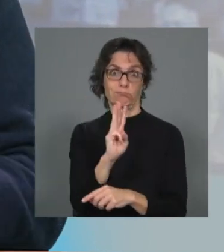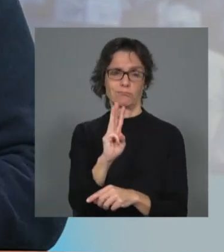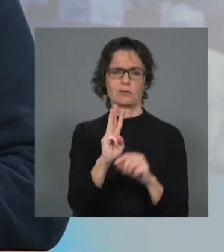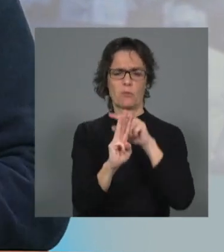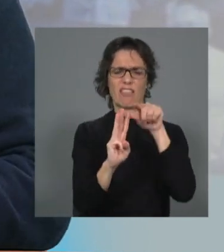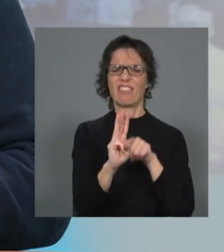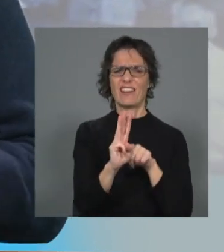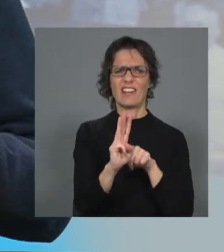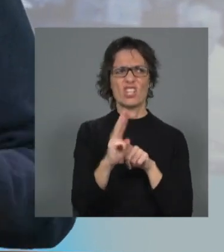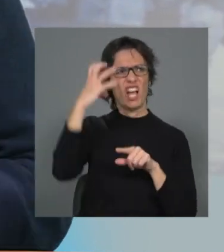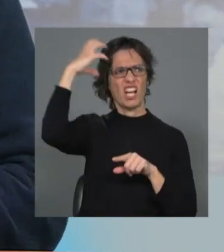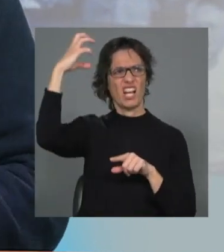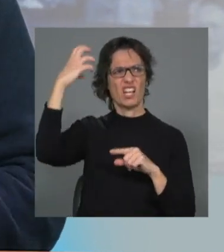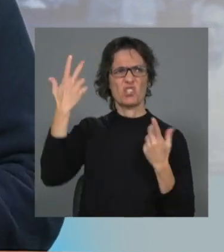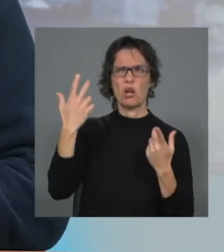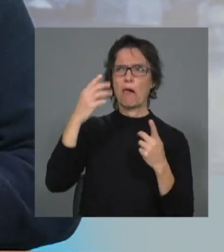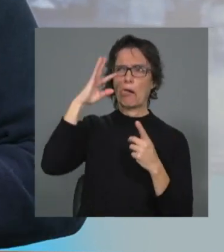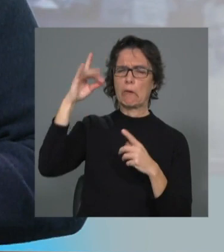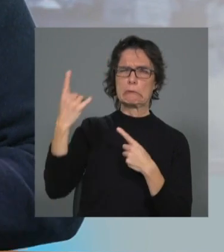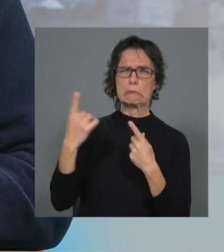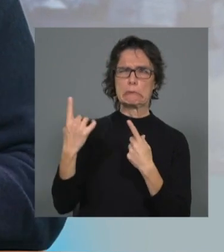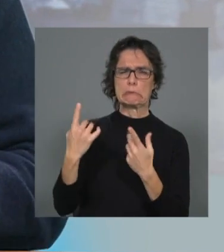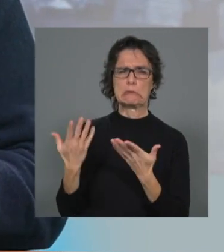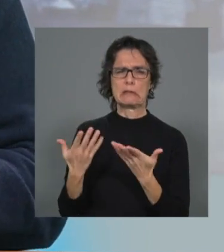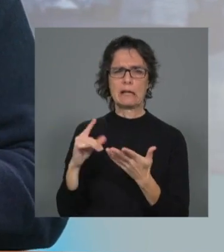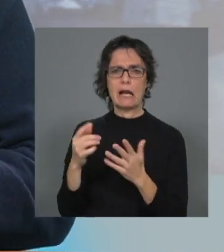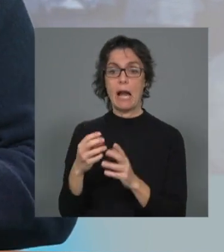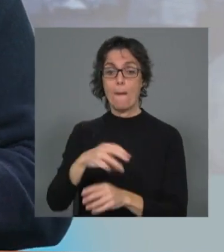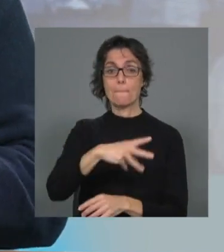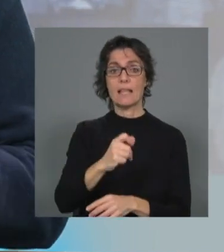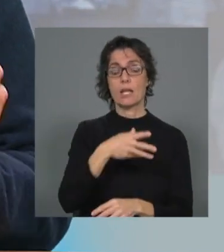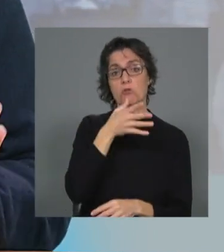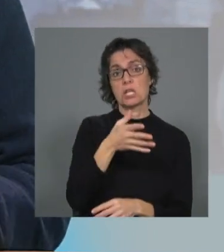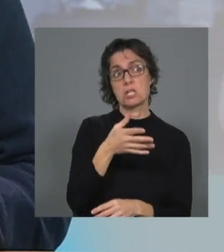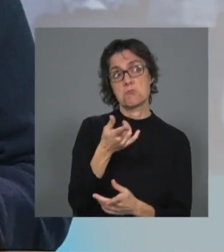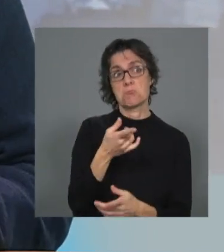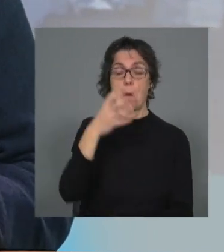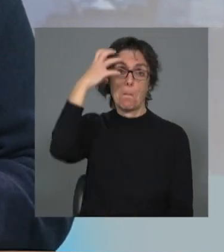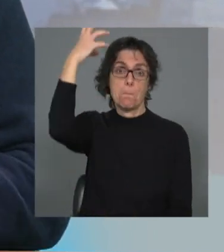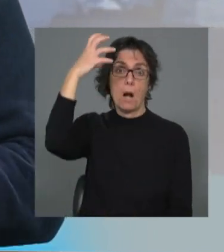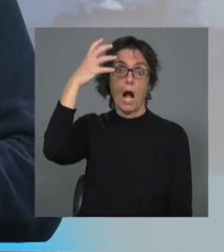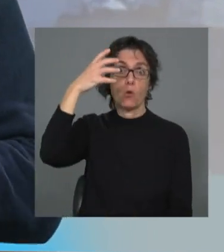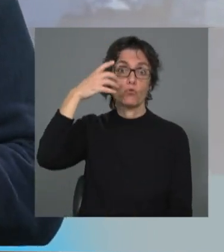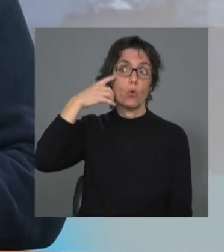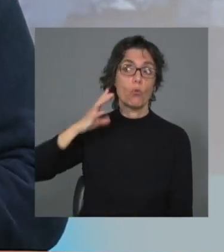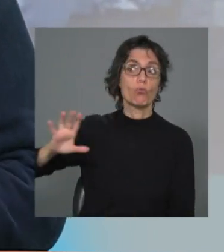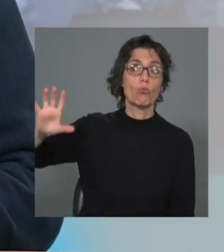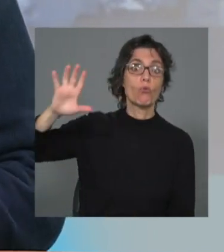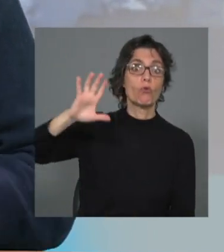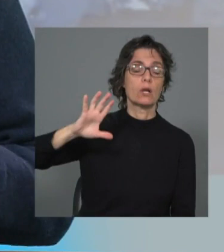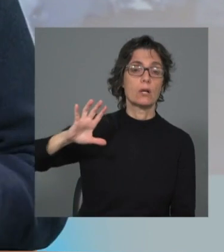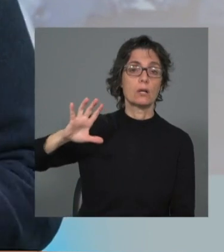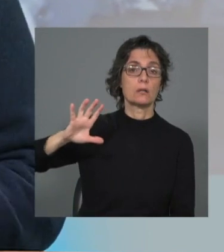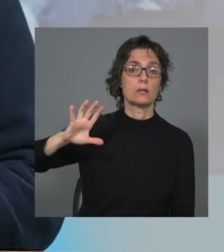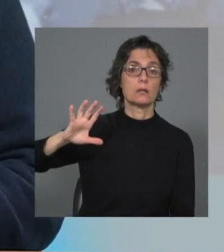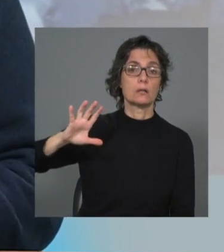e dizemos que são reis, quando Mateus afirma unicamente vieram os magos do Oriente. Claro que esta interpretação